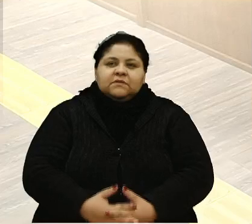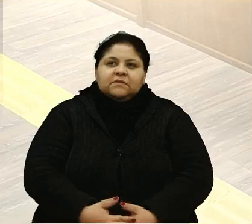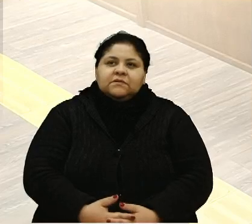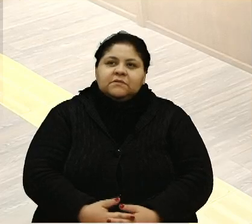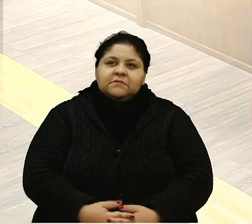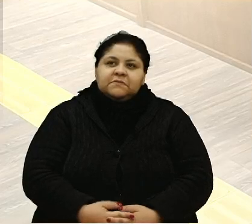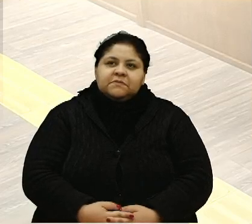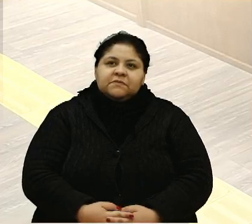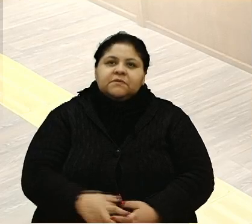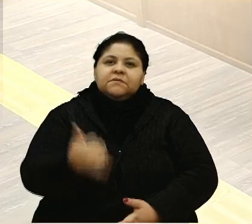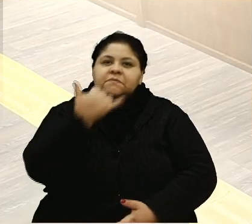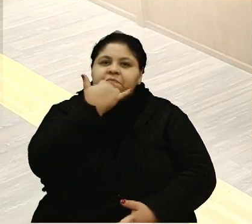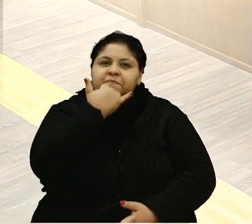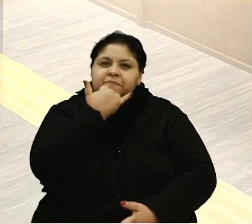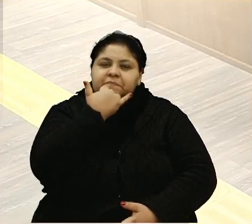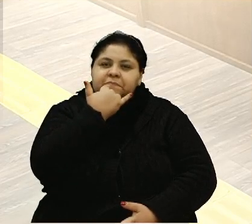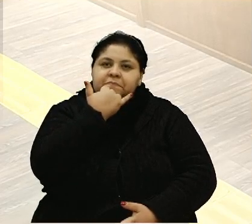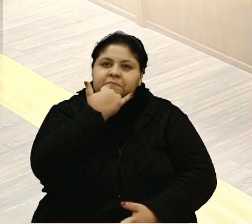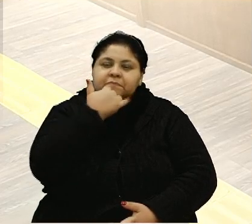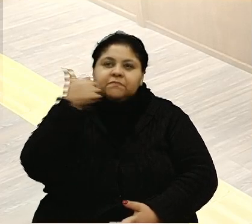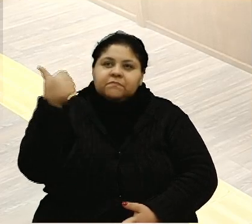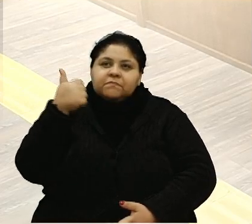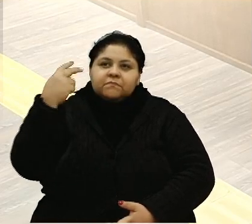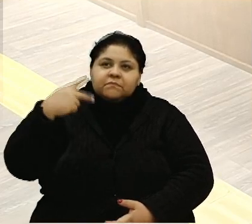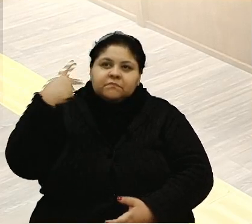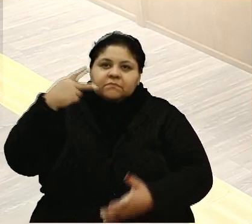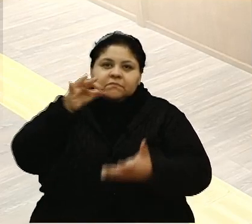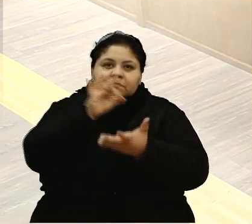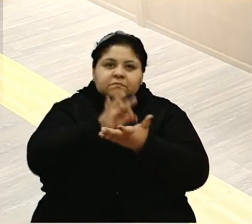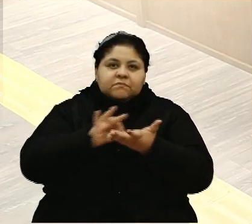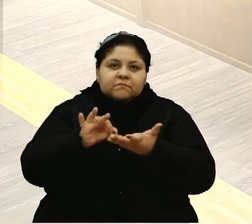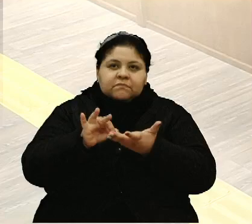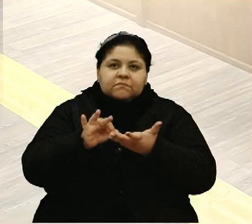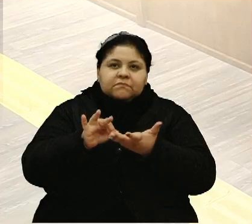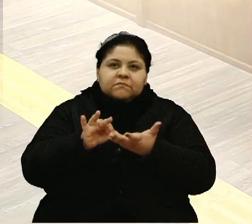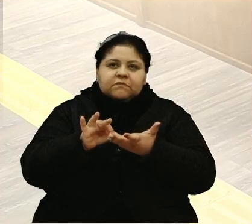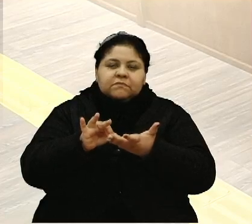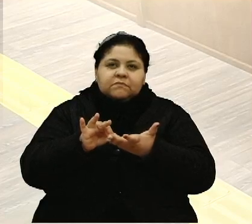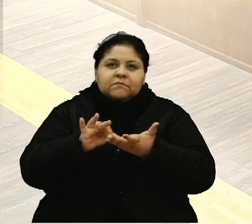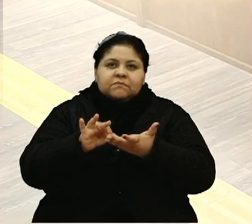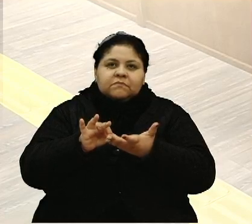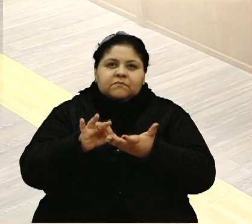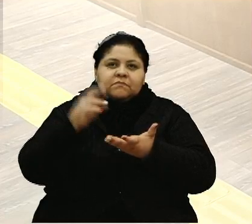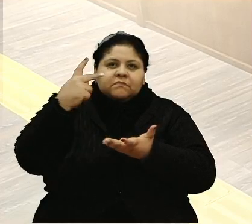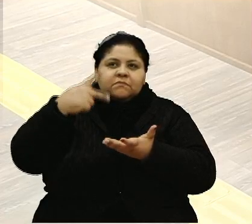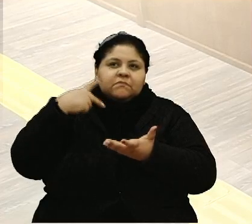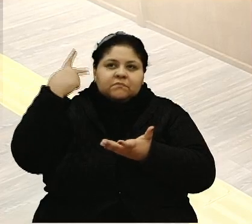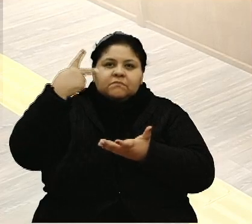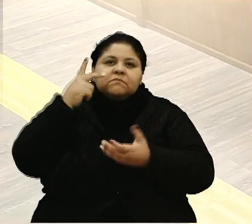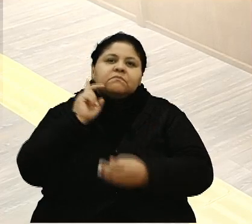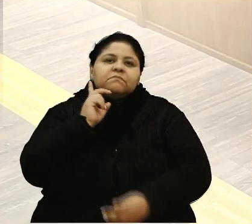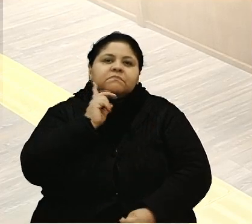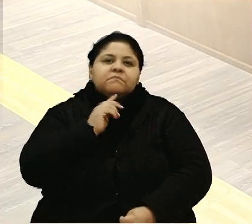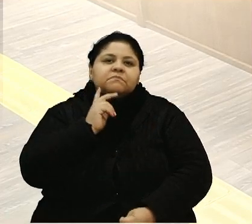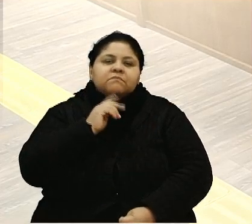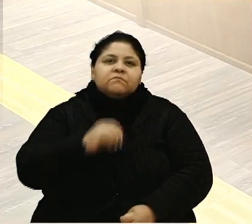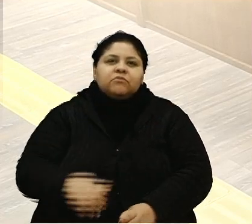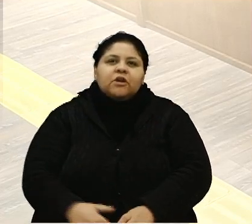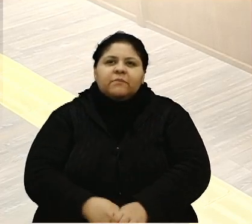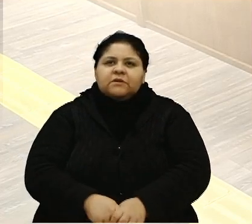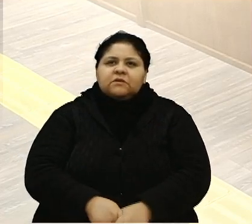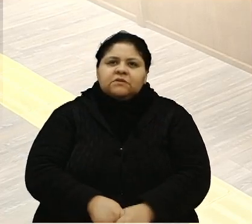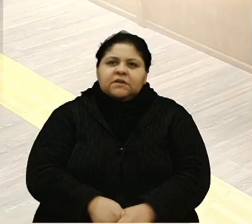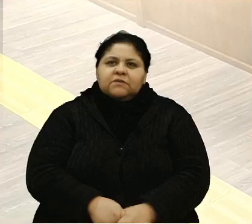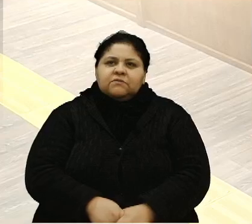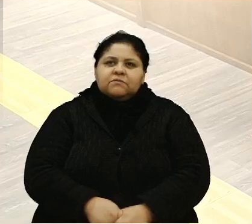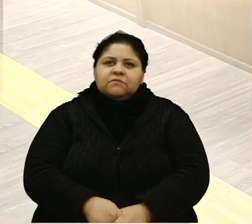aqui? Desculpe. Primeiro vereador inscrito, desculpa, tá errada a folha aqui. Vereador Renato Oliveira.